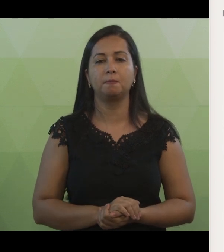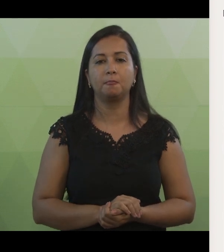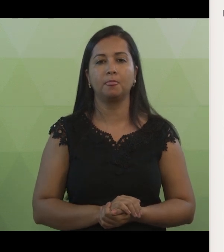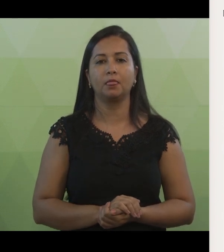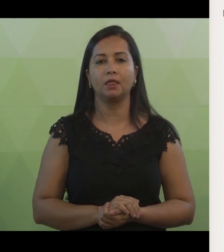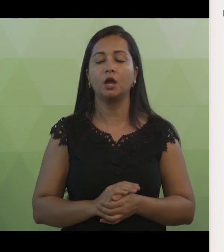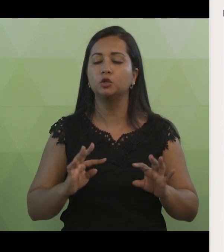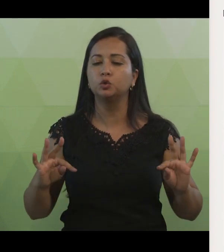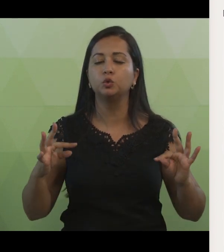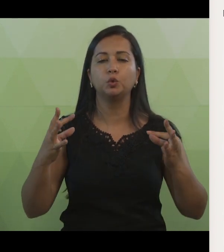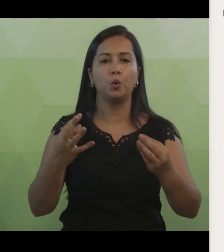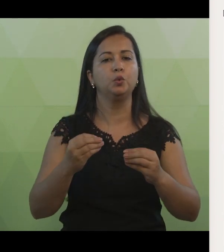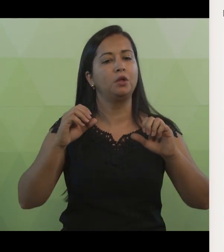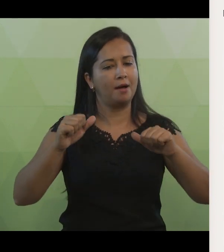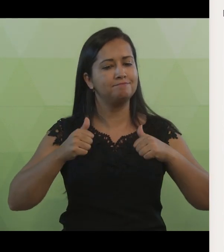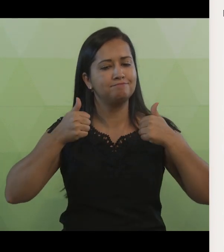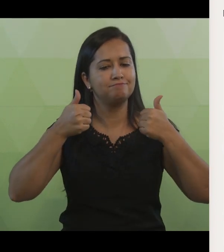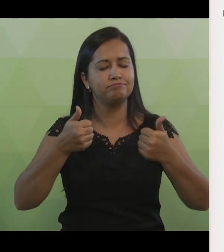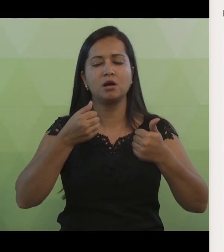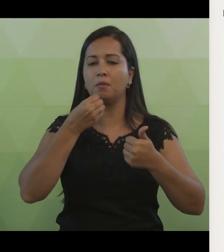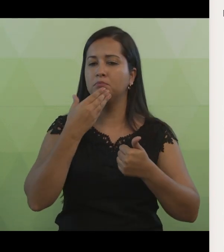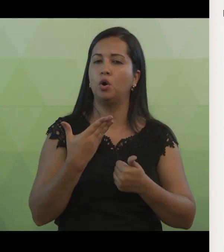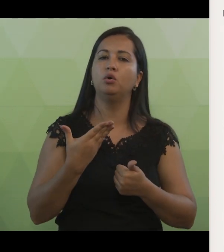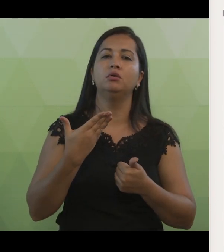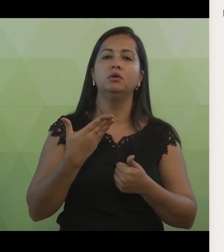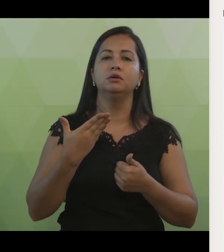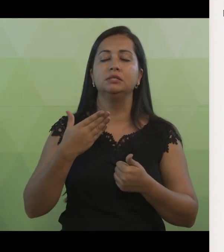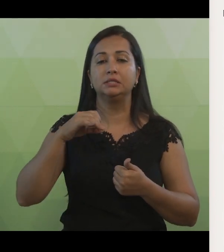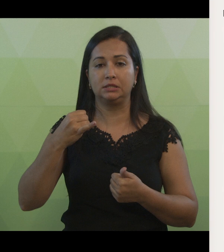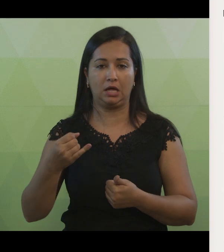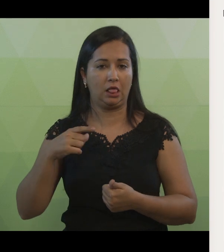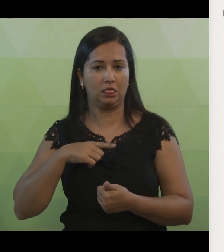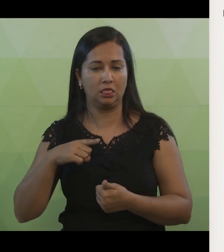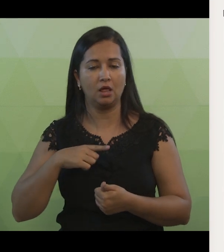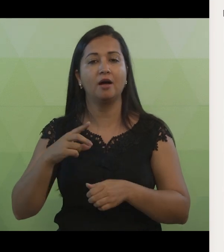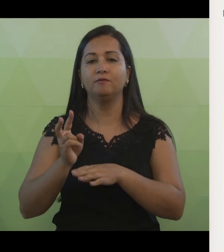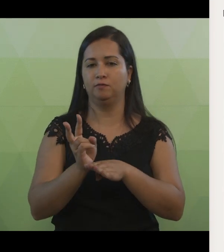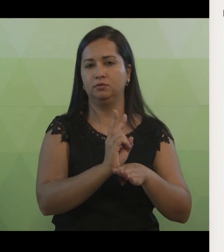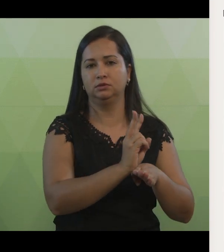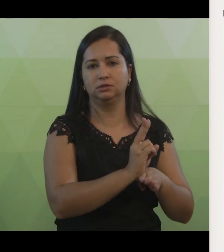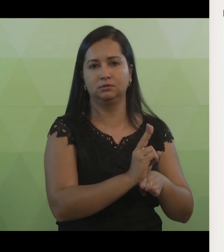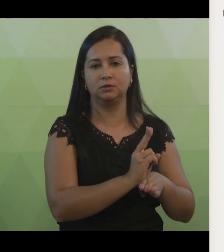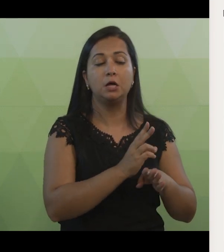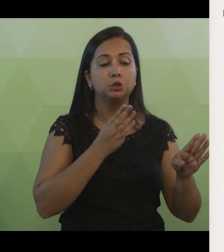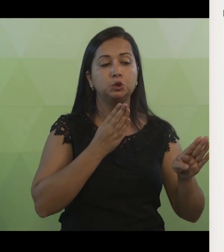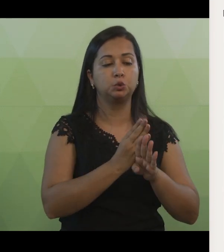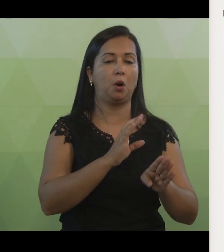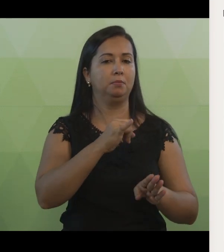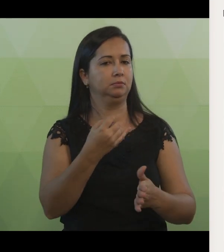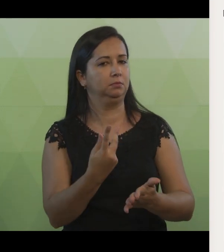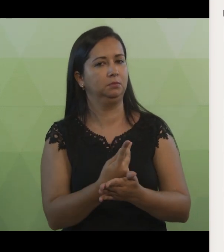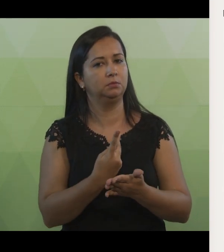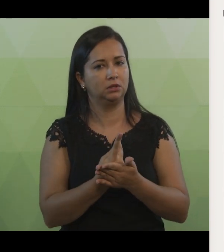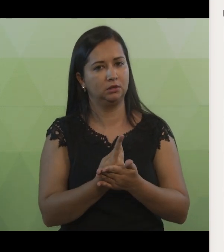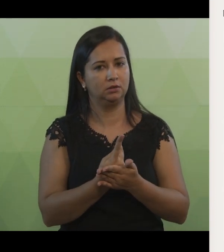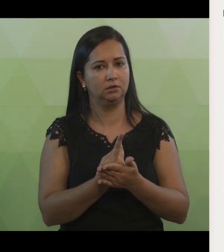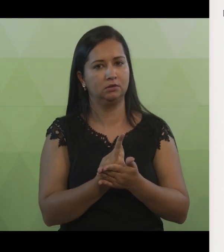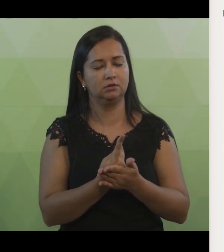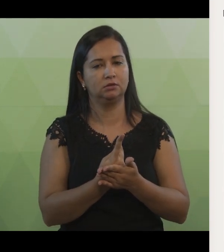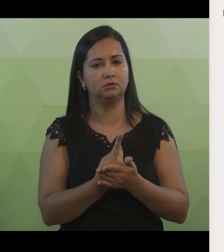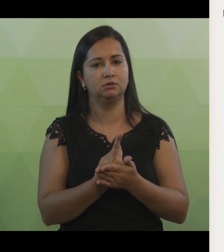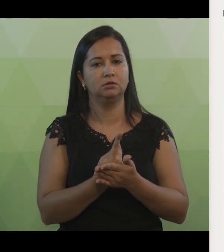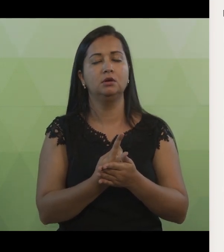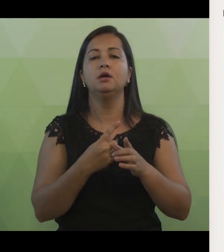Todo mundo ganha com os processos de auditoria. Você descobre onde está errado e se eventualmente a forma que